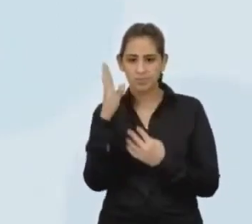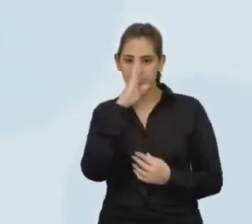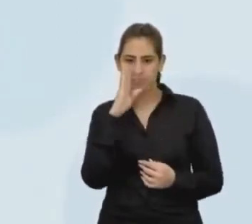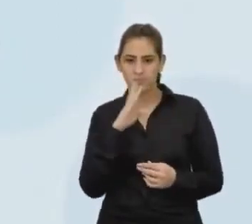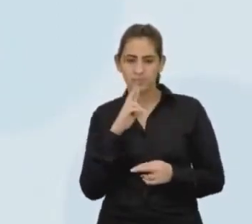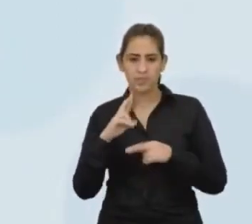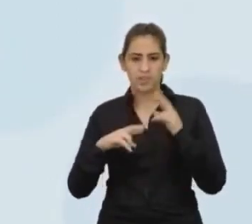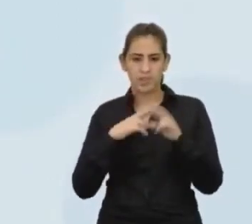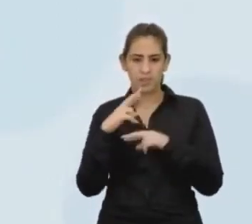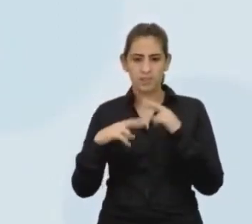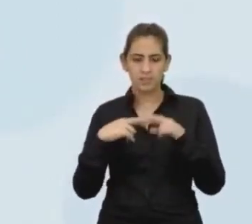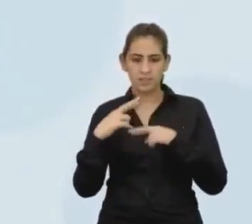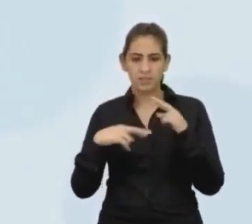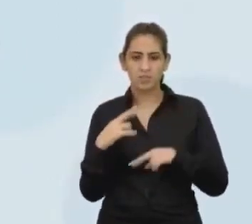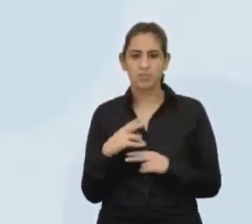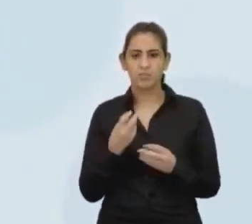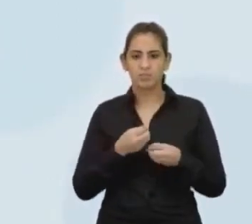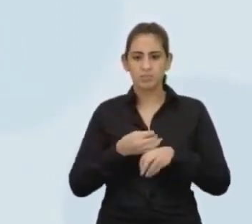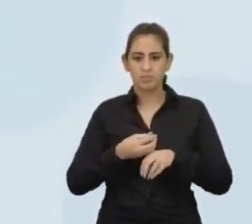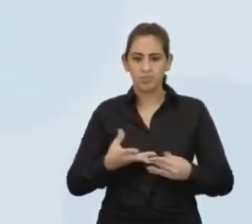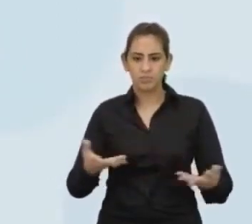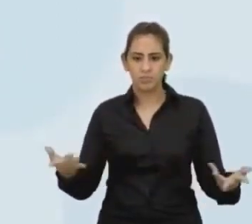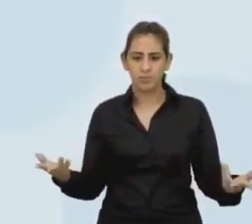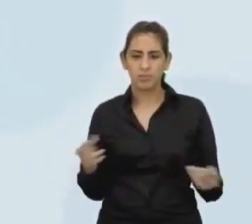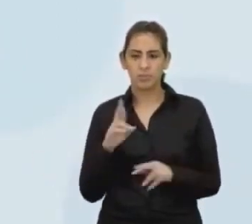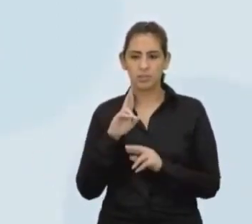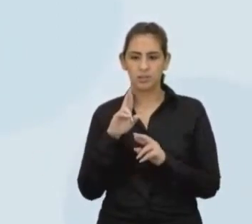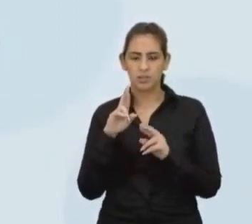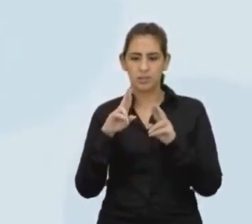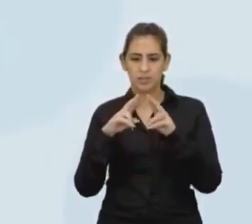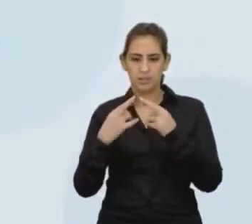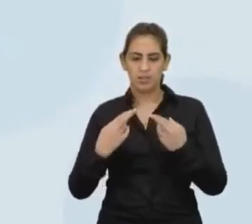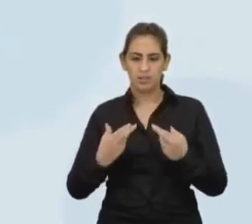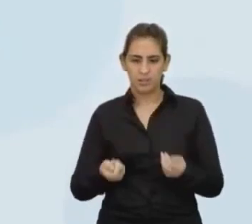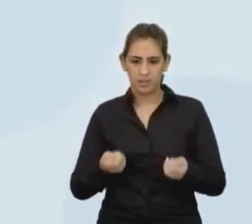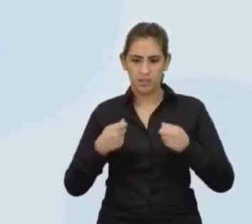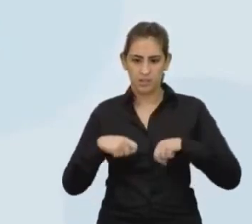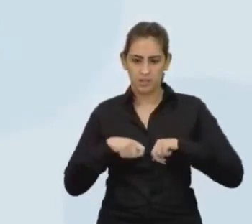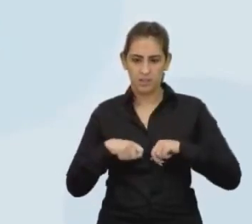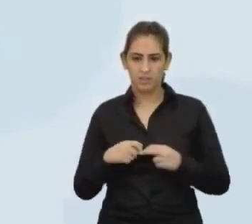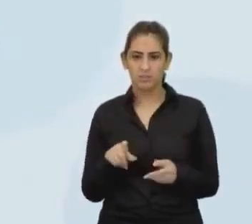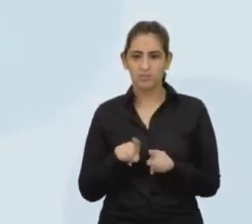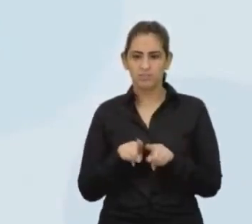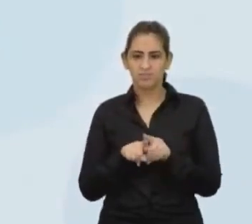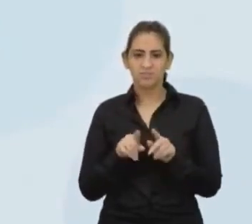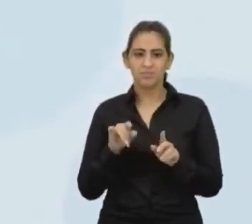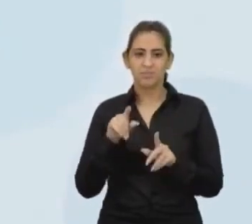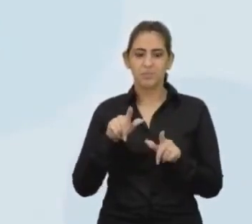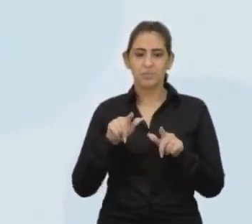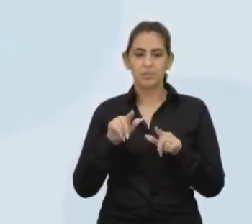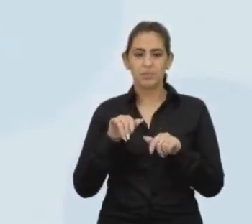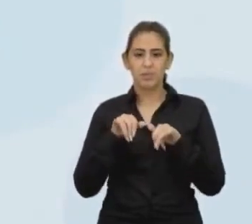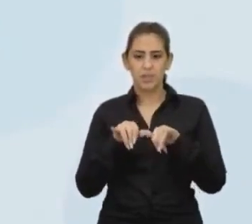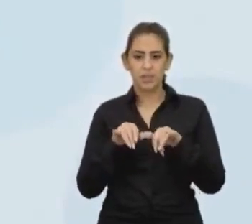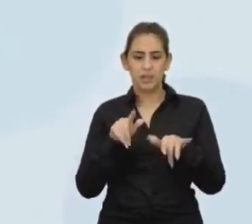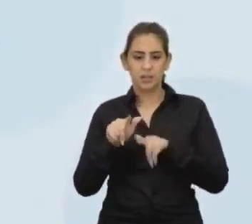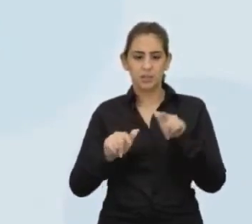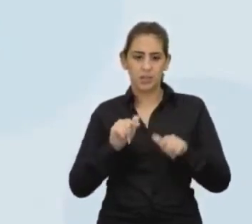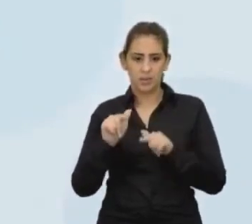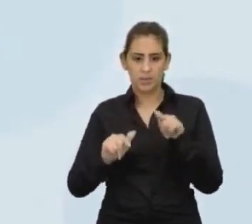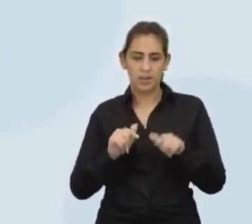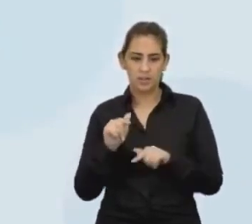relação no mercado de trabalho formal qualidade tem marca dinâmicas demográficas objetos do conhecimento